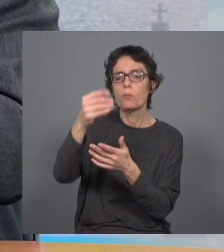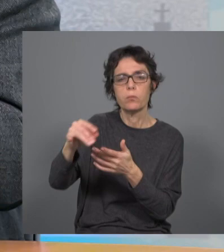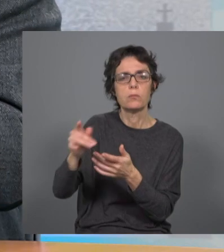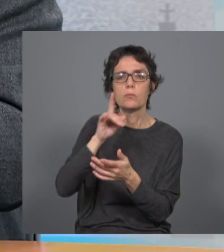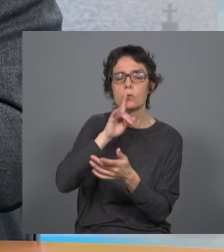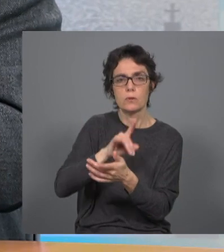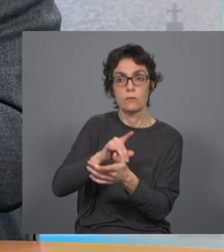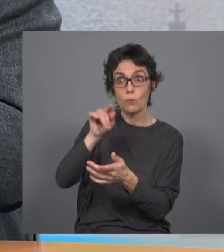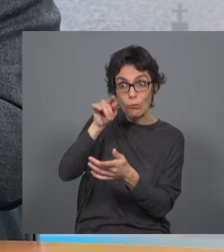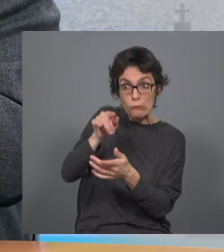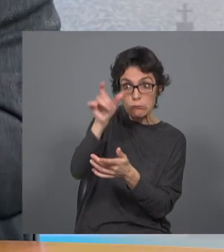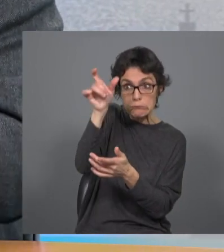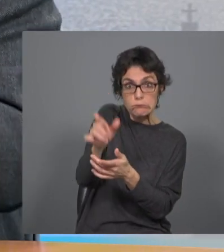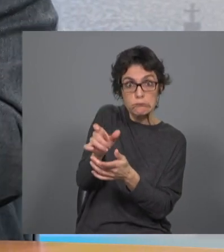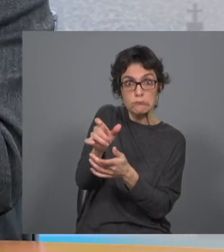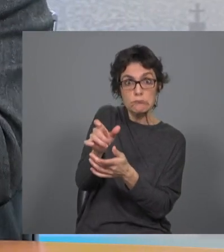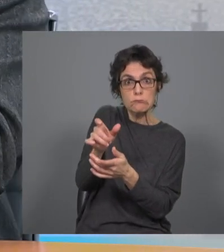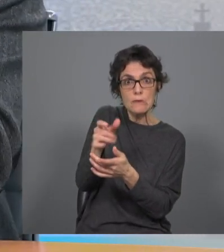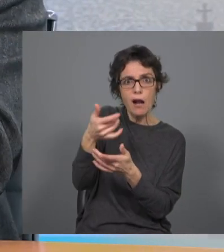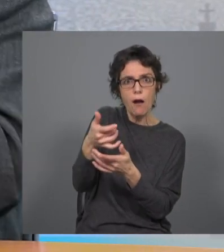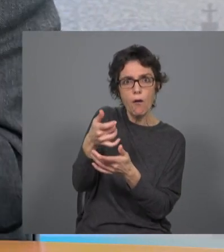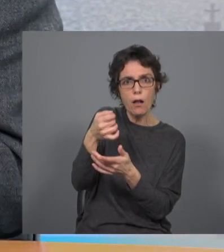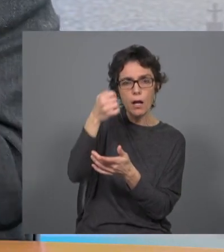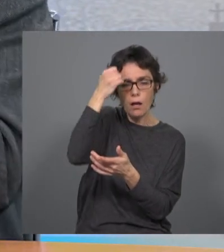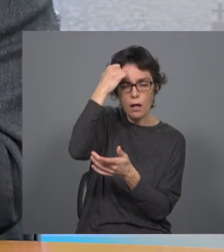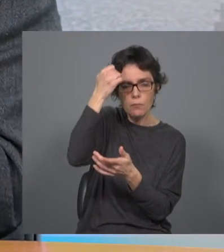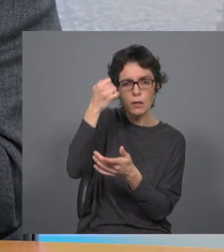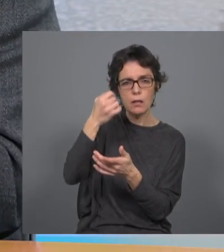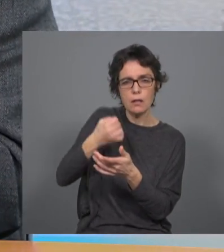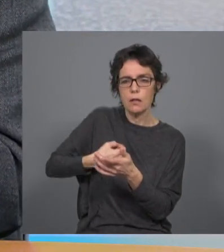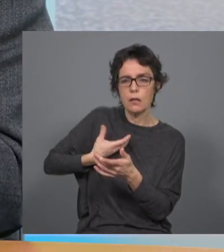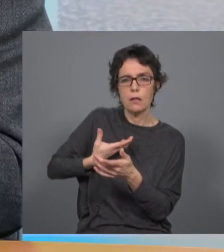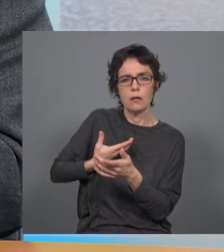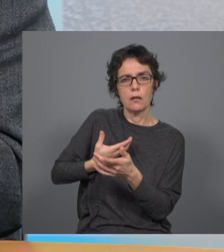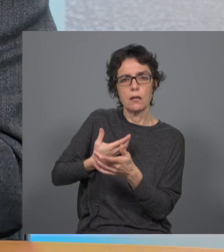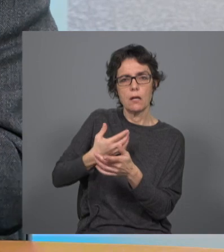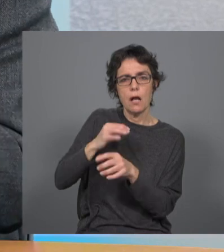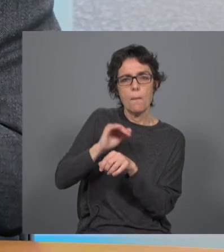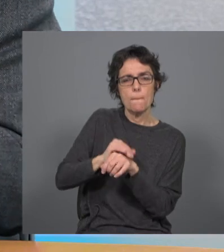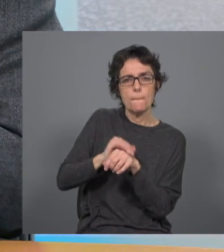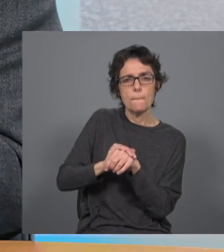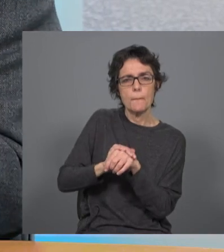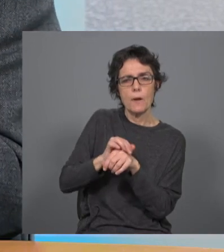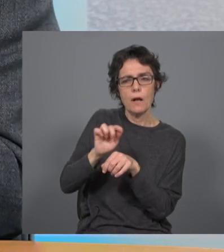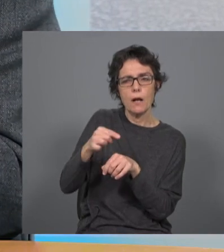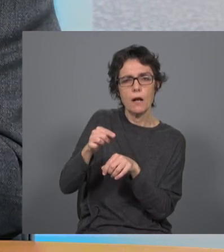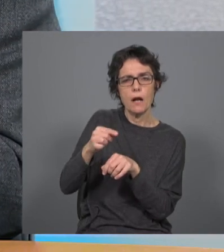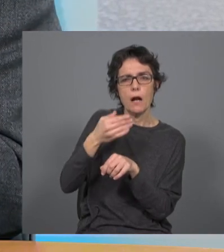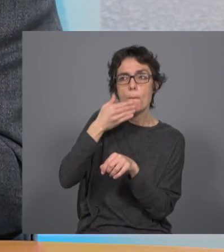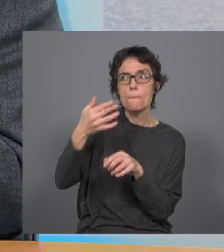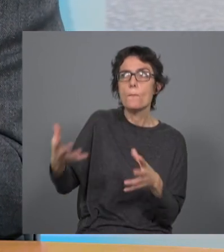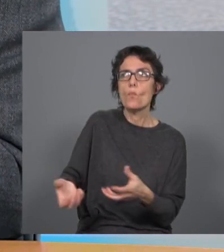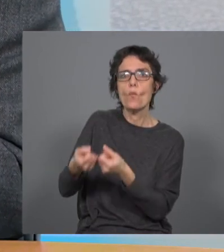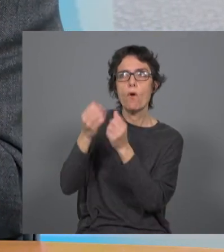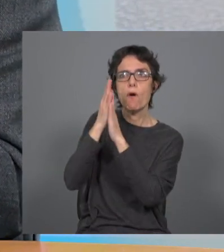ser humano em concreto, arrepende-te, converte, reconcilia-te. Mas ao mesmo tempo tem também um sentido comunitário. E